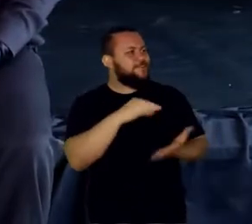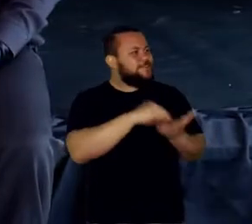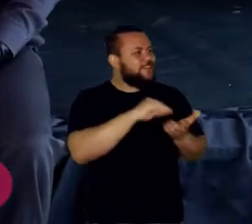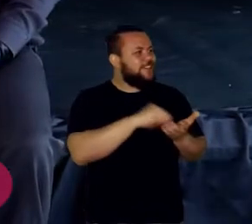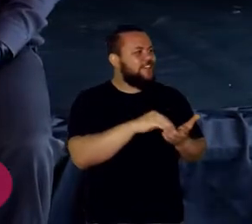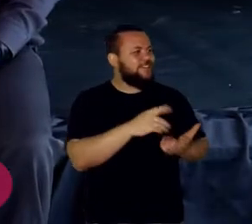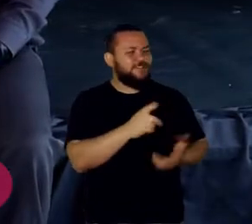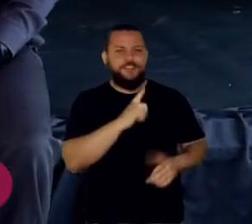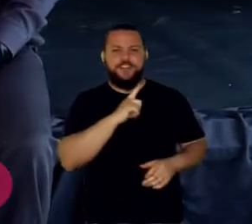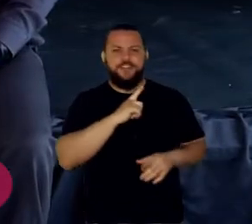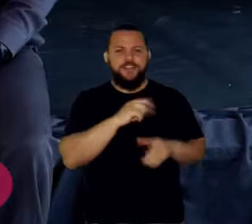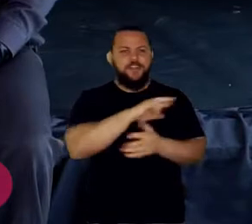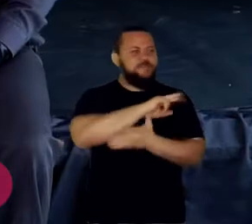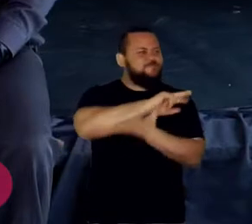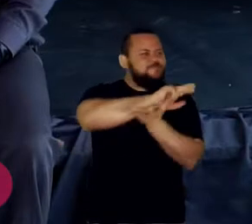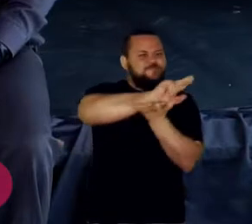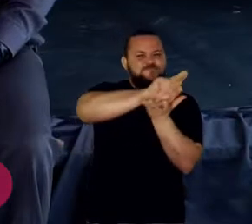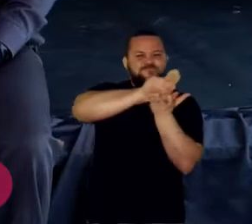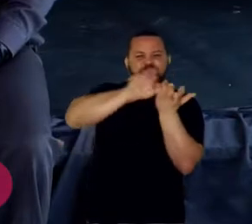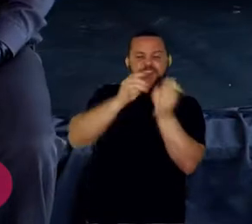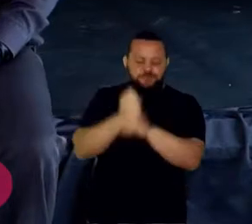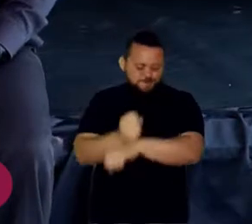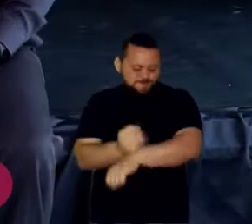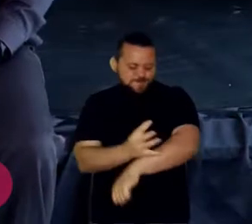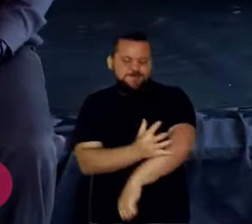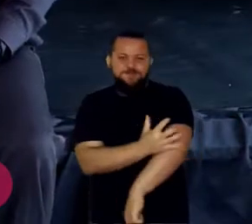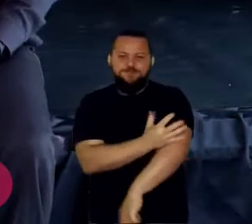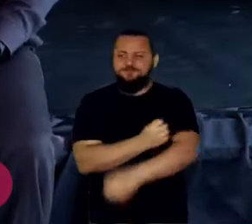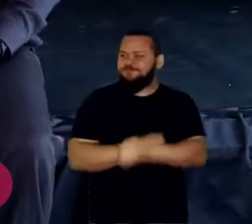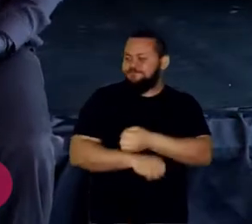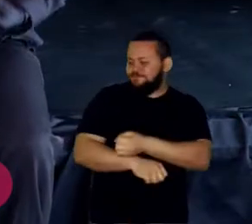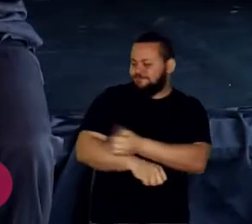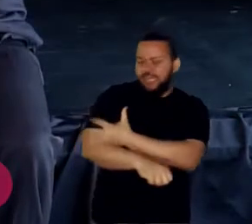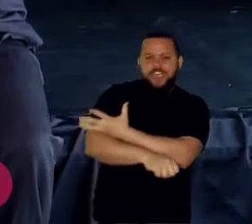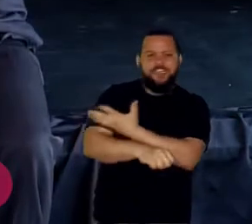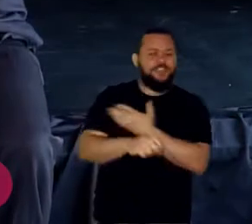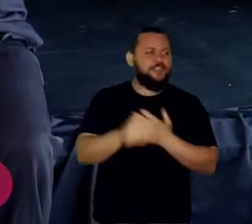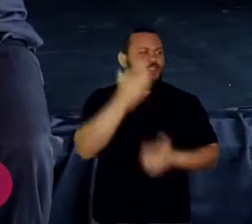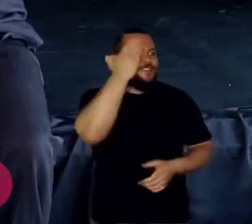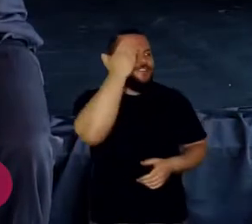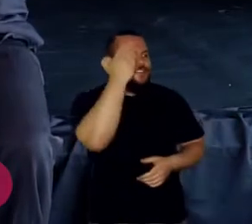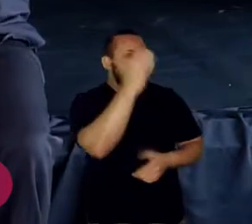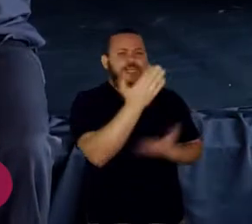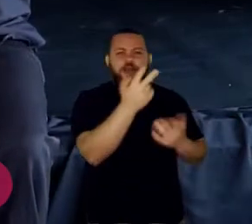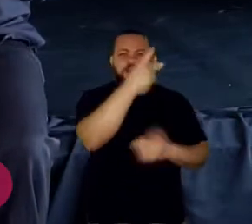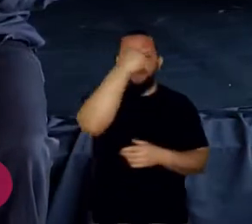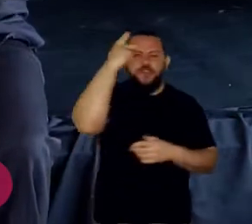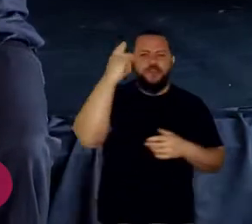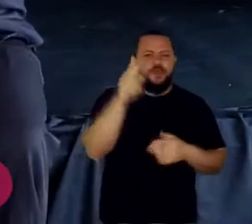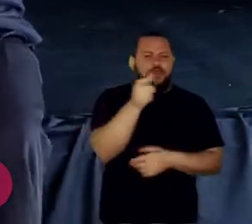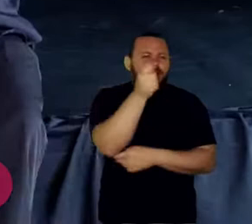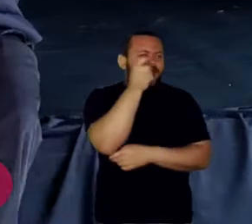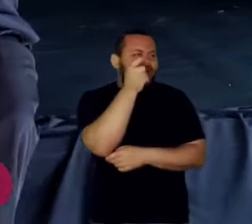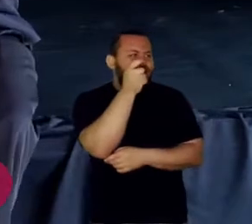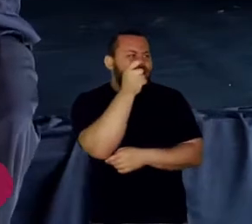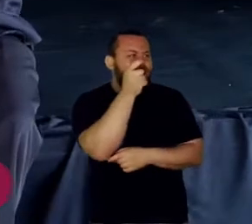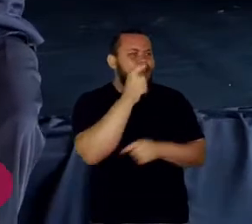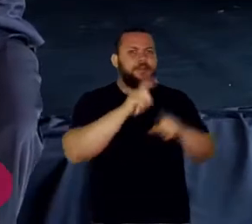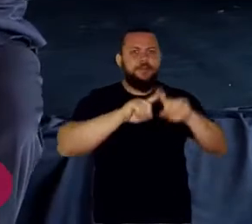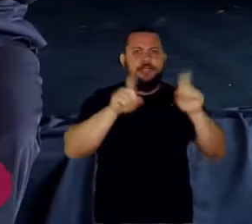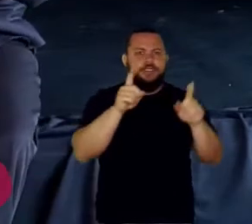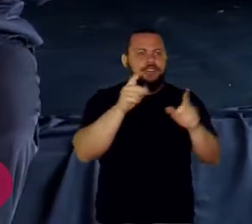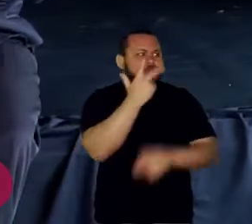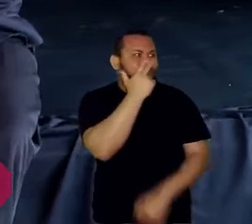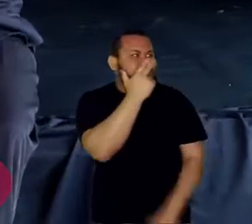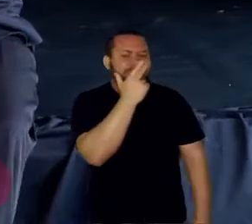emoções, porque a gente sabe que estão assistindo, mas ao mesmo tempo parece que não estão. É uma coisa muito